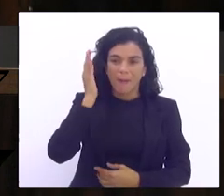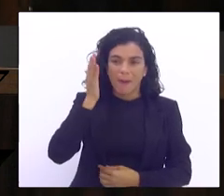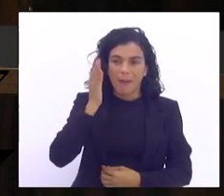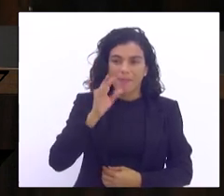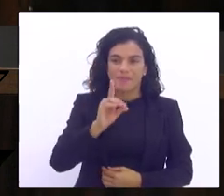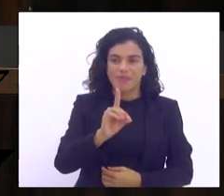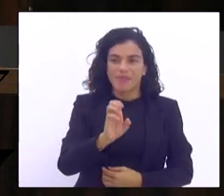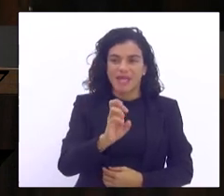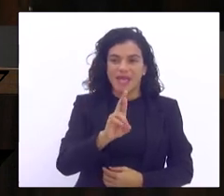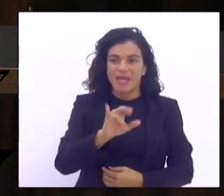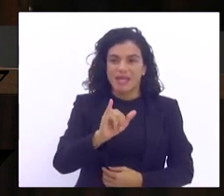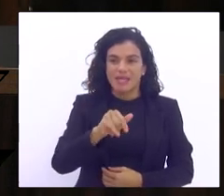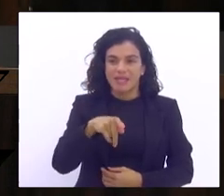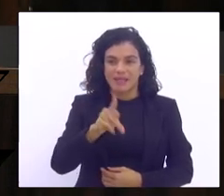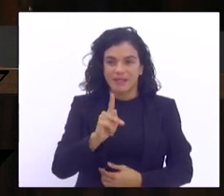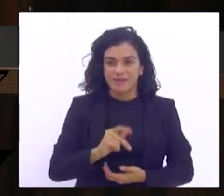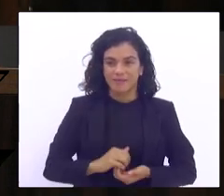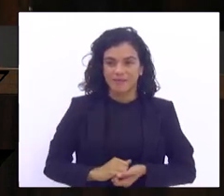Derek.